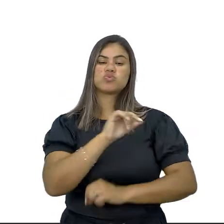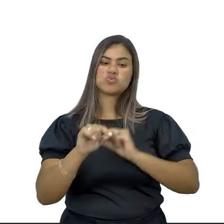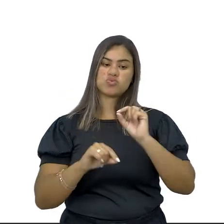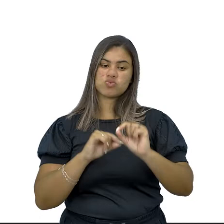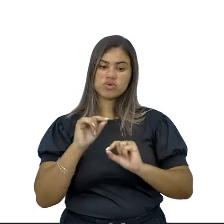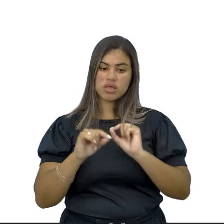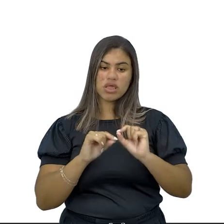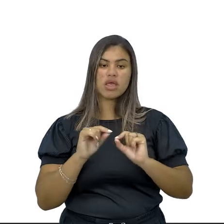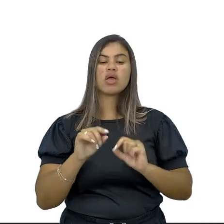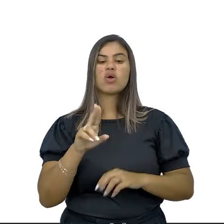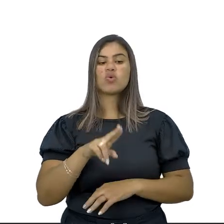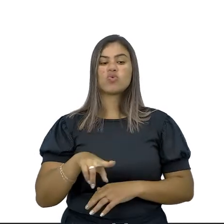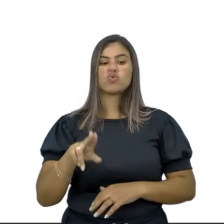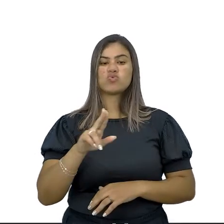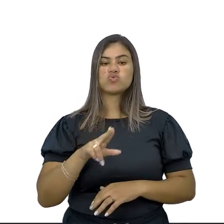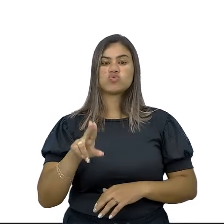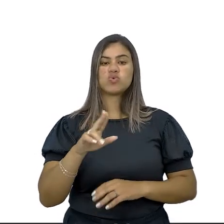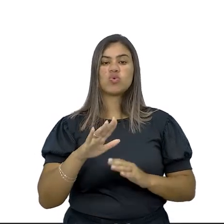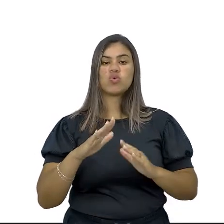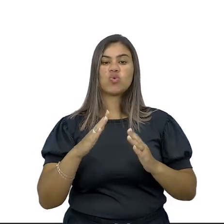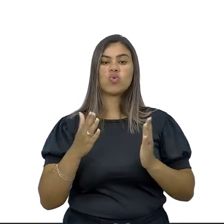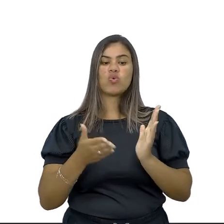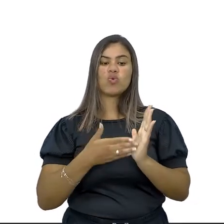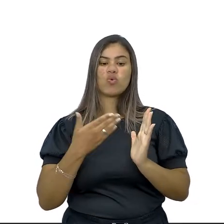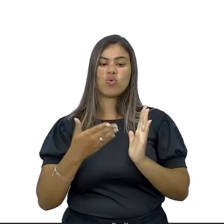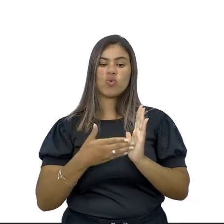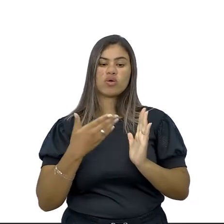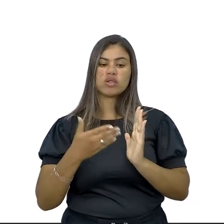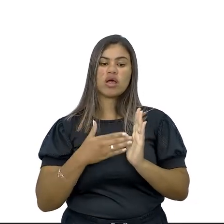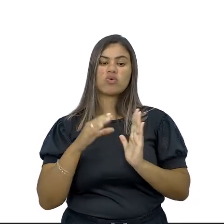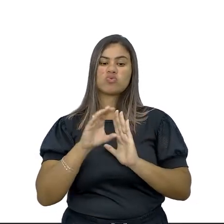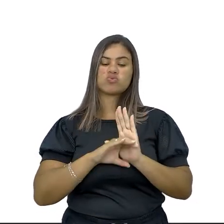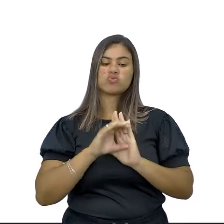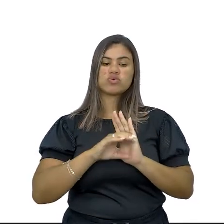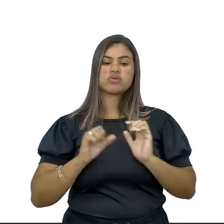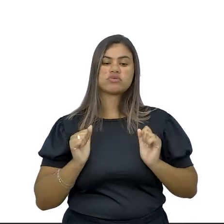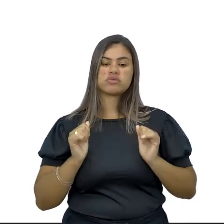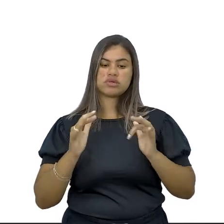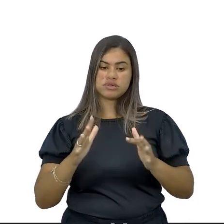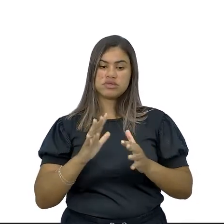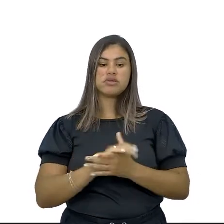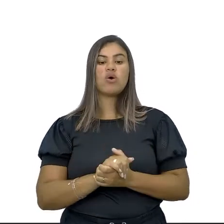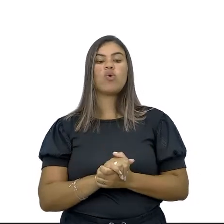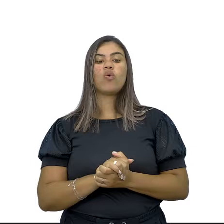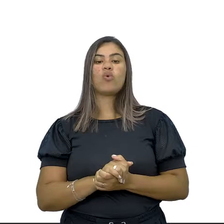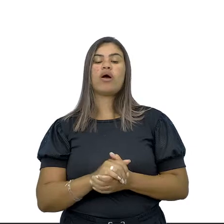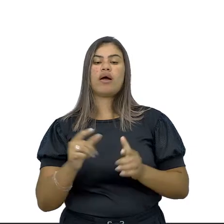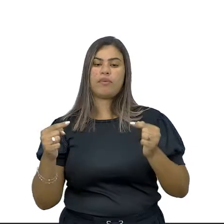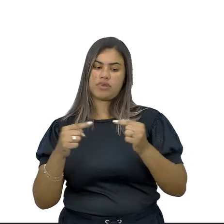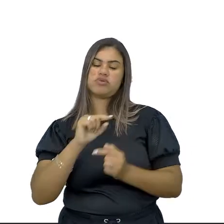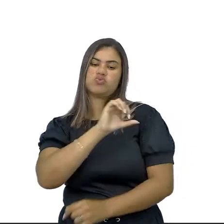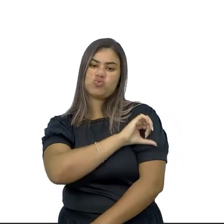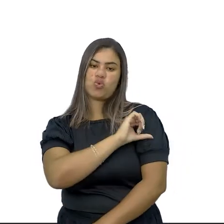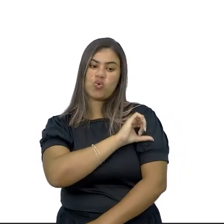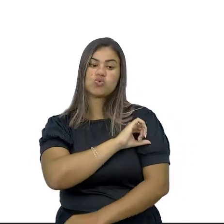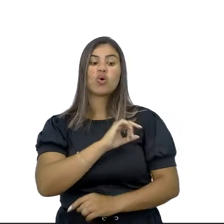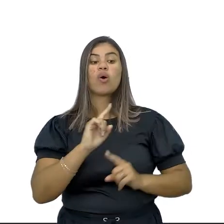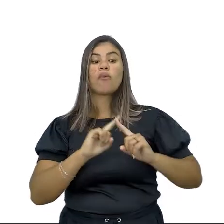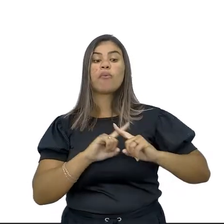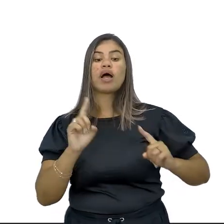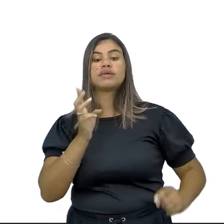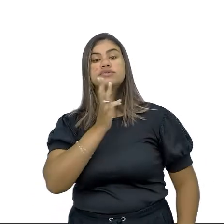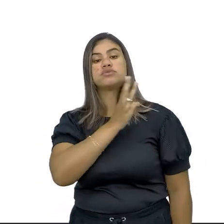colegas utilizarão o caderno Currículo em Ação. Já no nosso caso, para a 3ª série do ensino